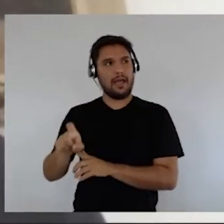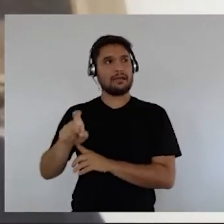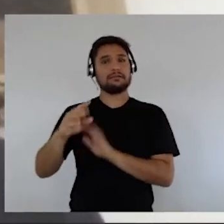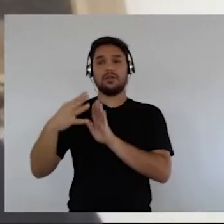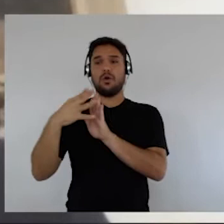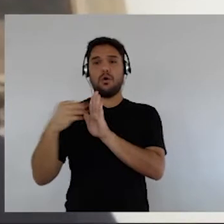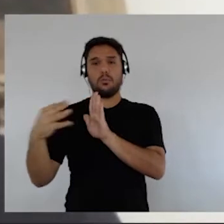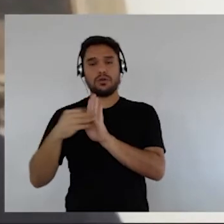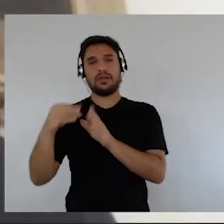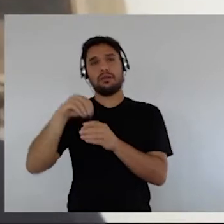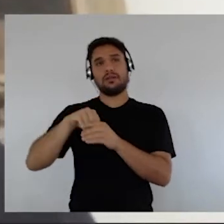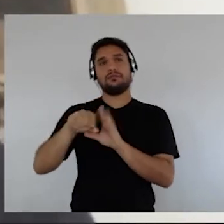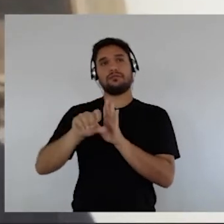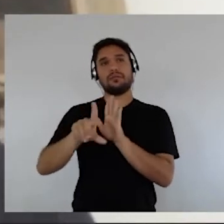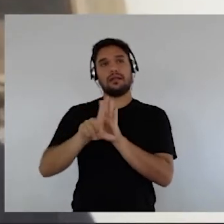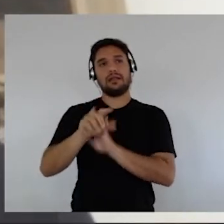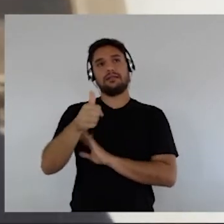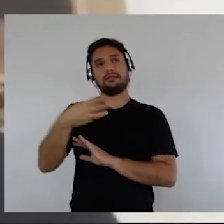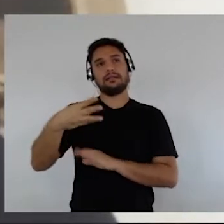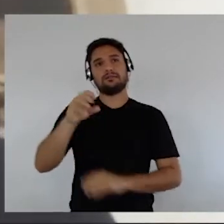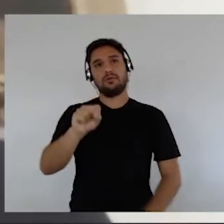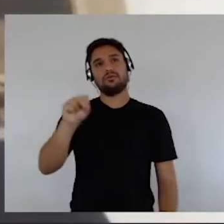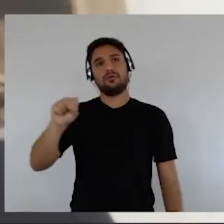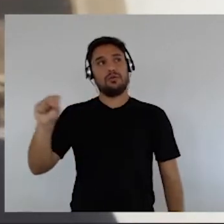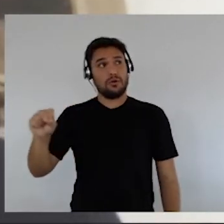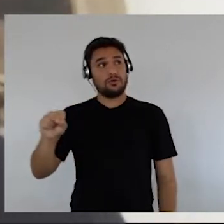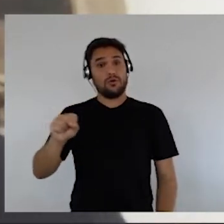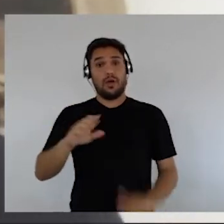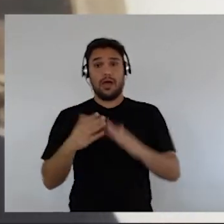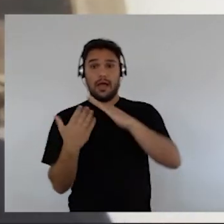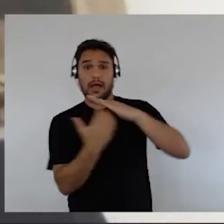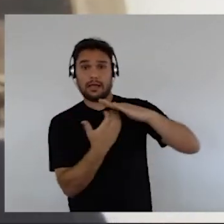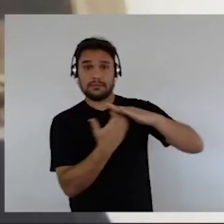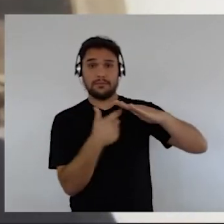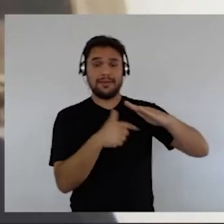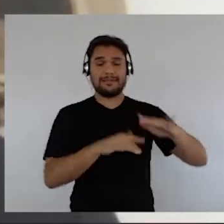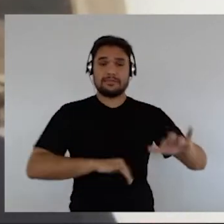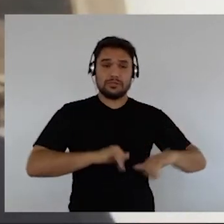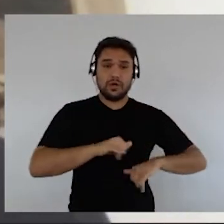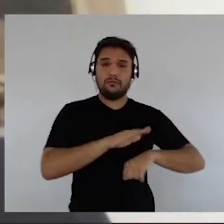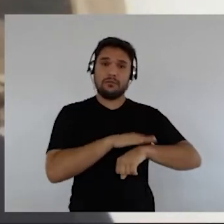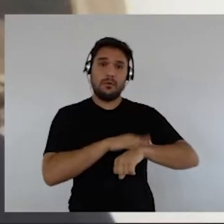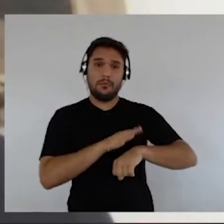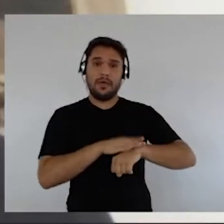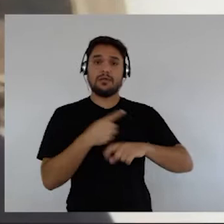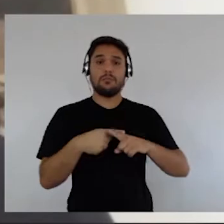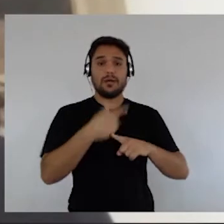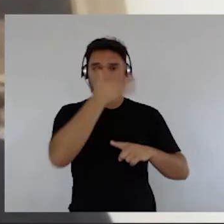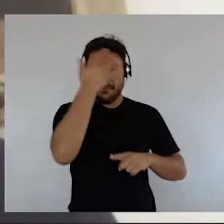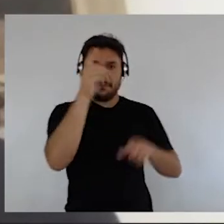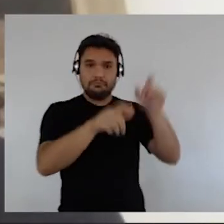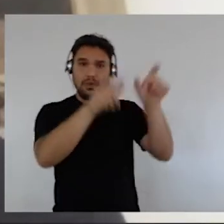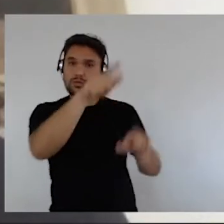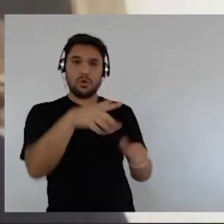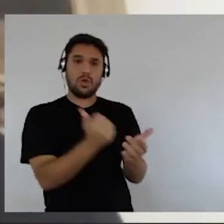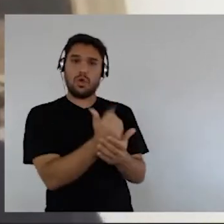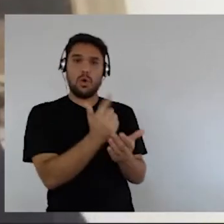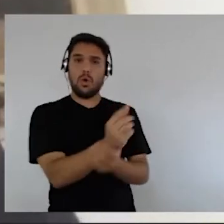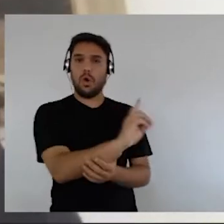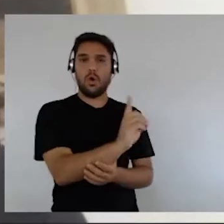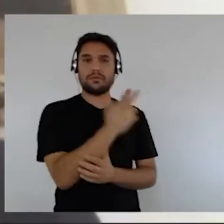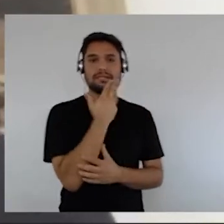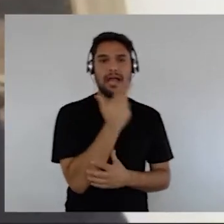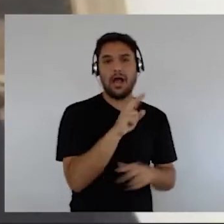na Lei 13.288, ao passo que as empresas sofrem o momento atual de retração do consumo e não têm